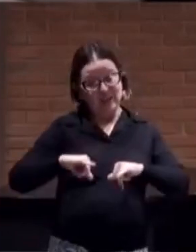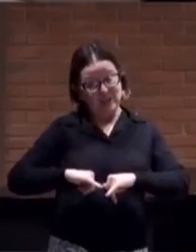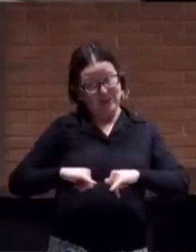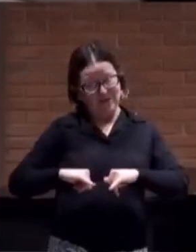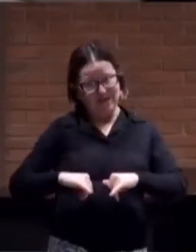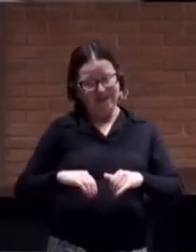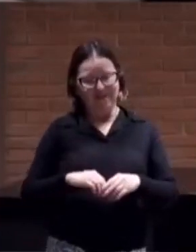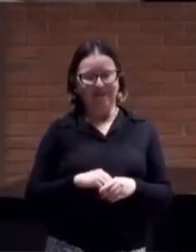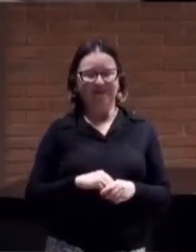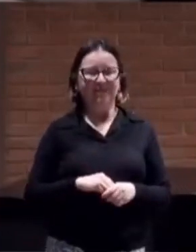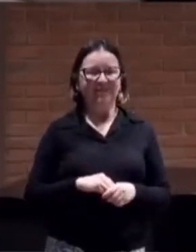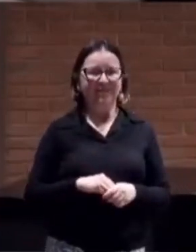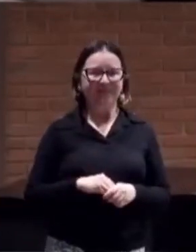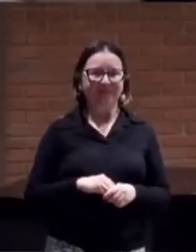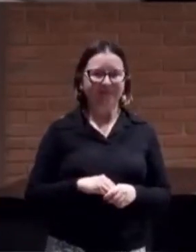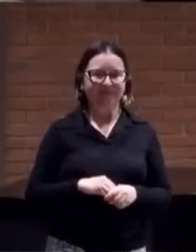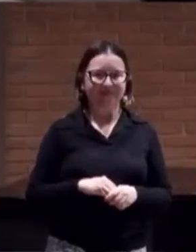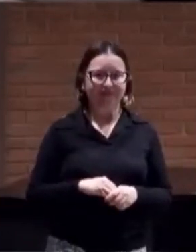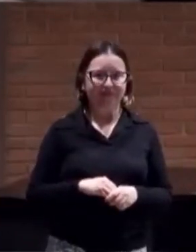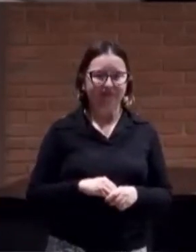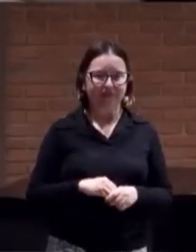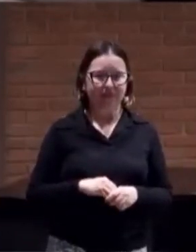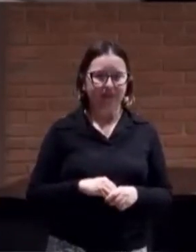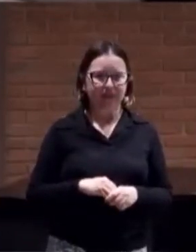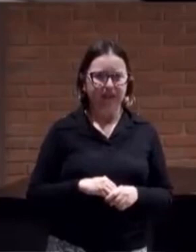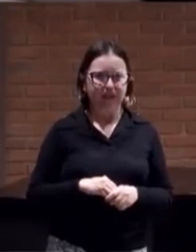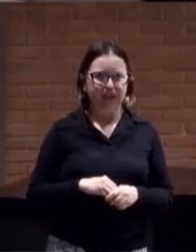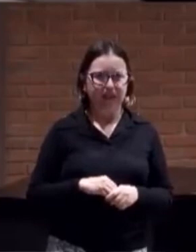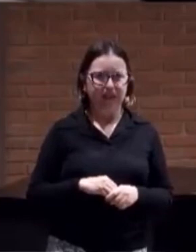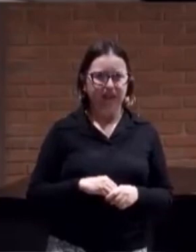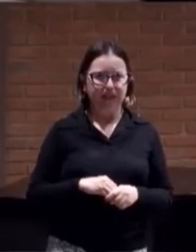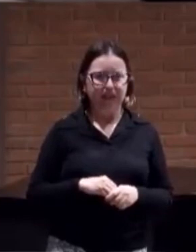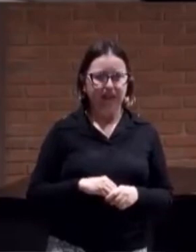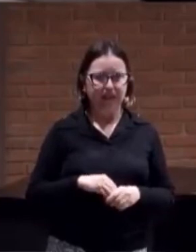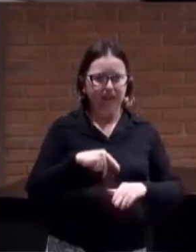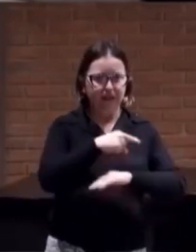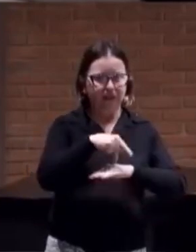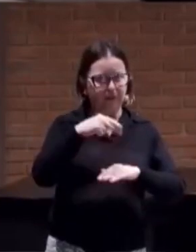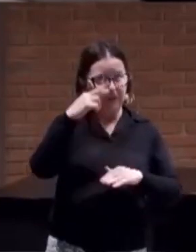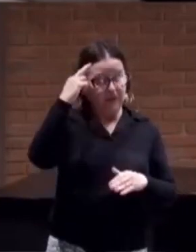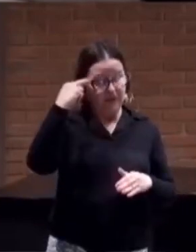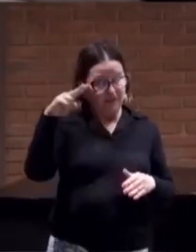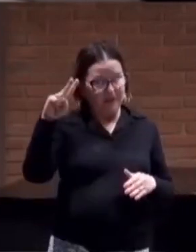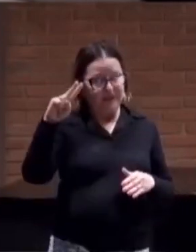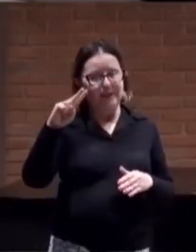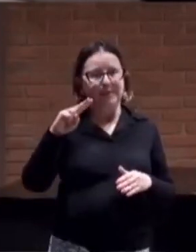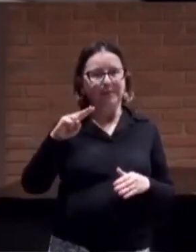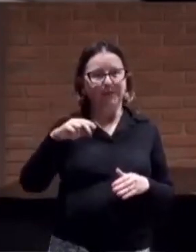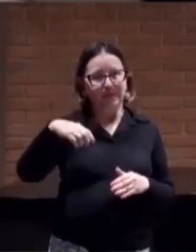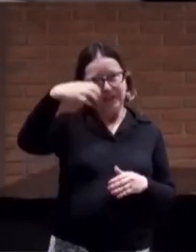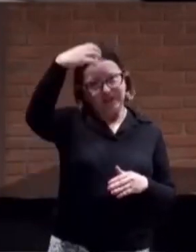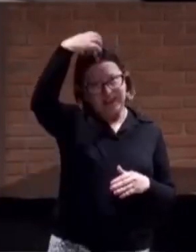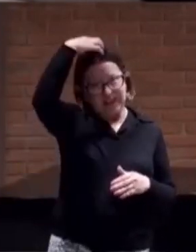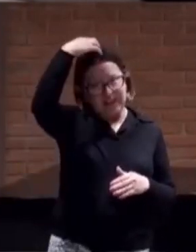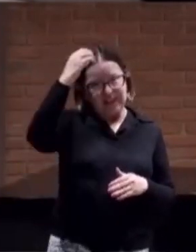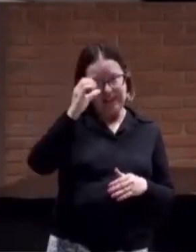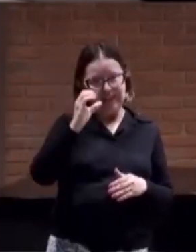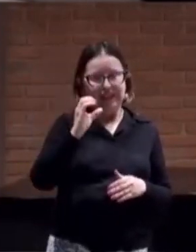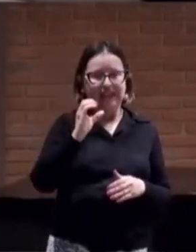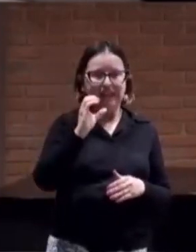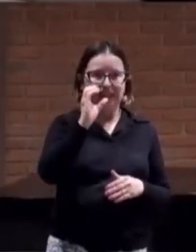aconteceu na Espanha dos reis católicos, Isabel de Castilha e Afonso